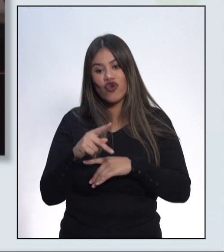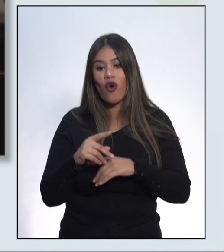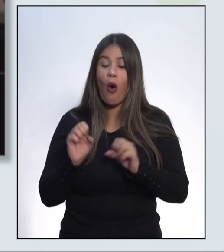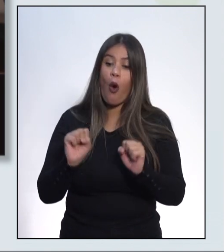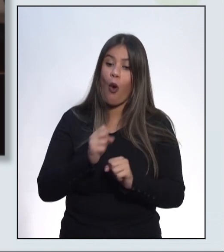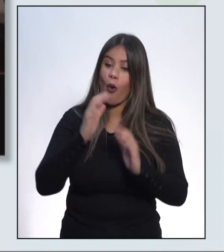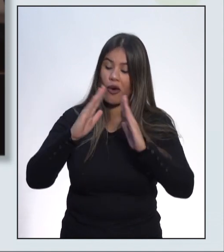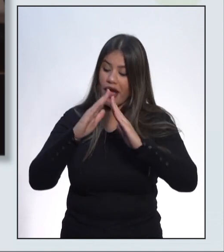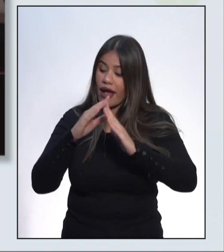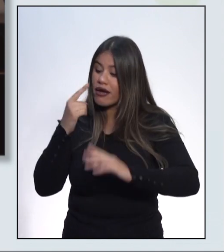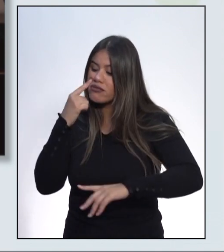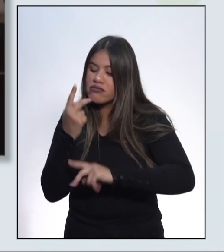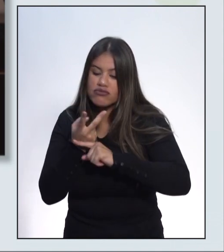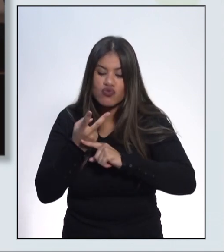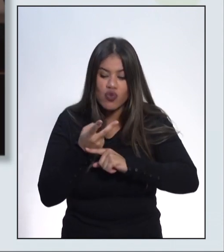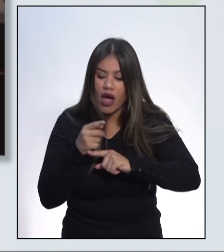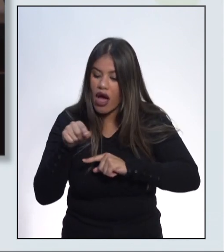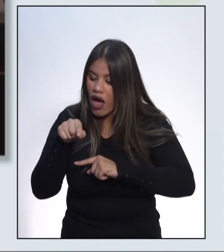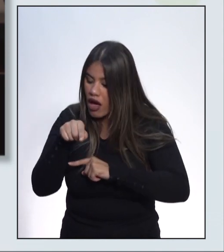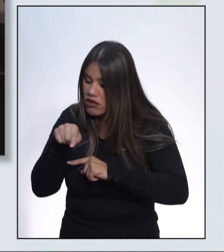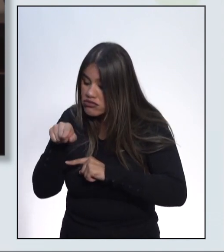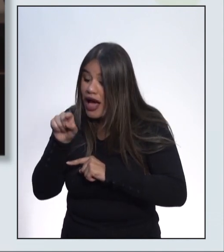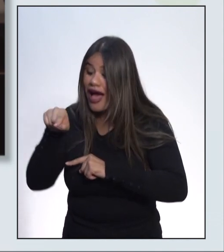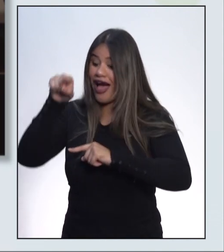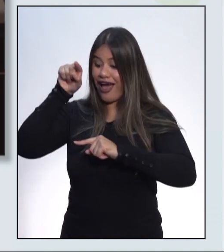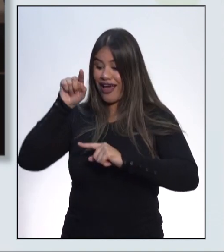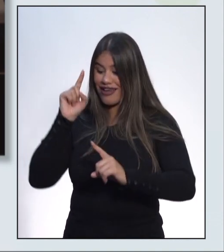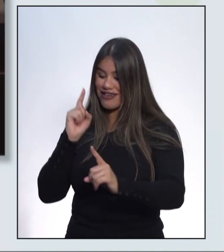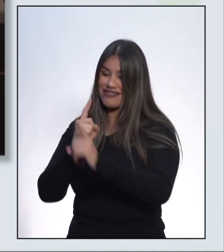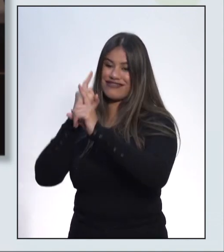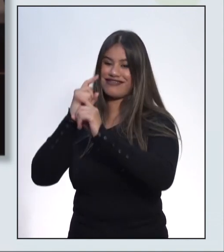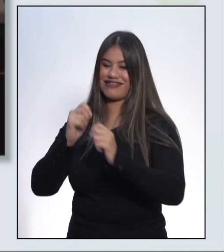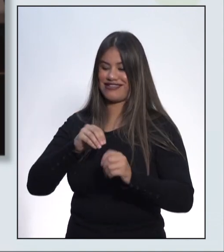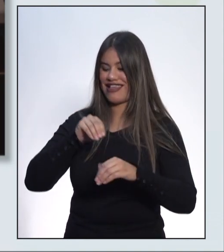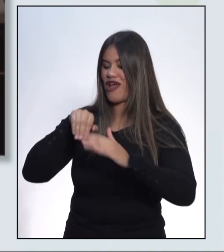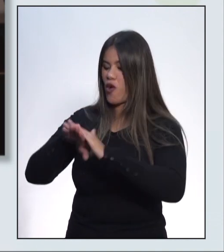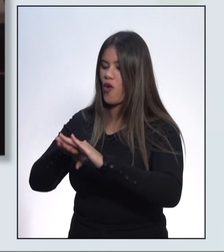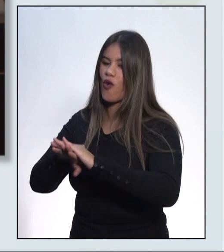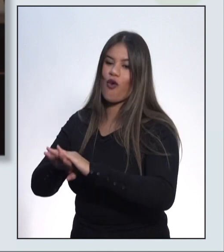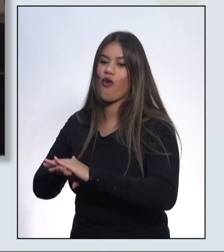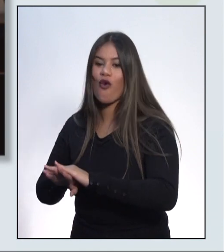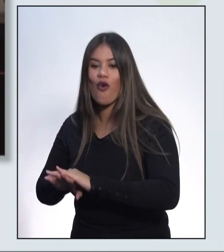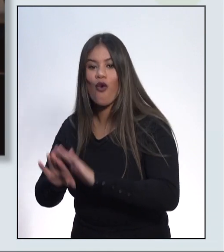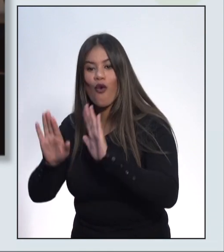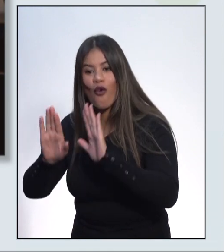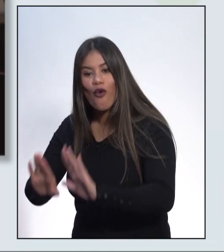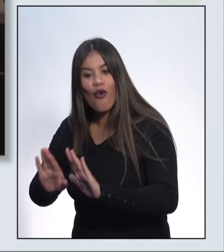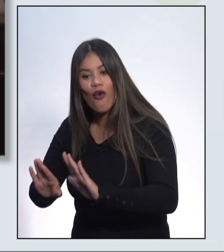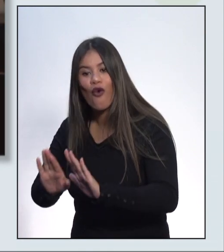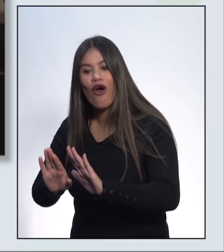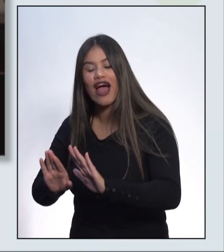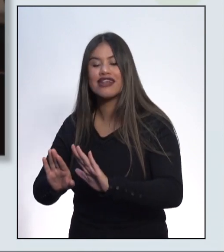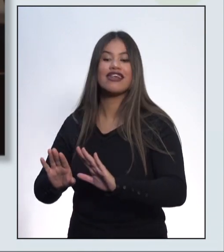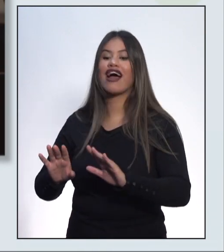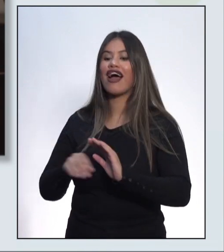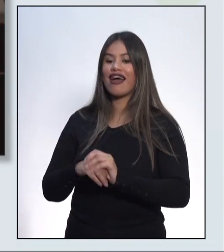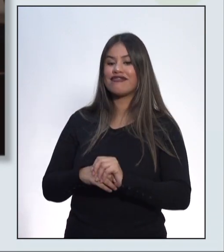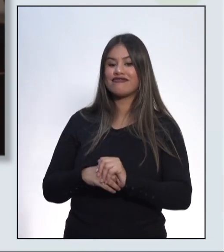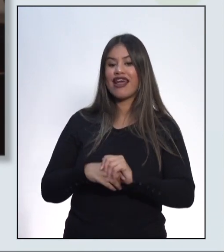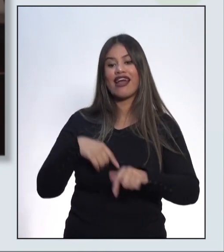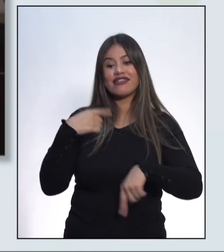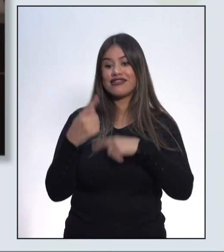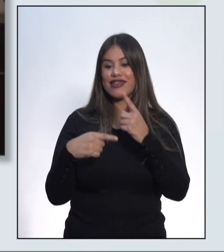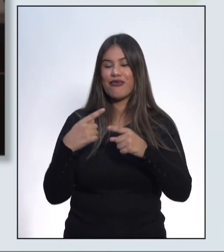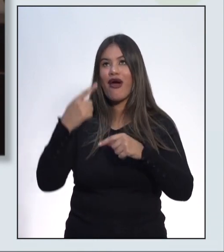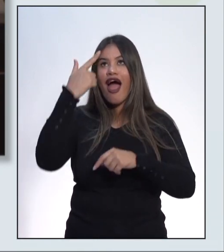sua casa. Isso é ótimo, né? Se você encontrar um cantinho na sua casa que você deixa esses materiais acessíveis à mão para